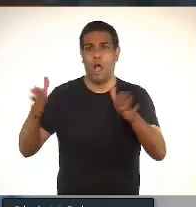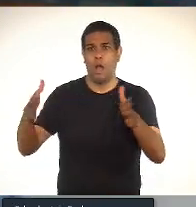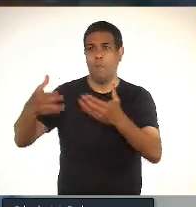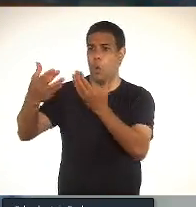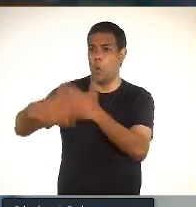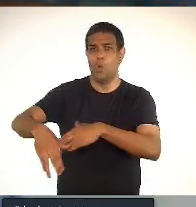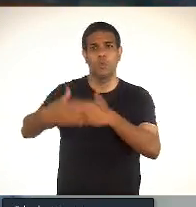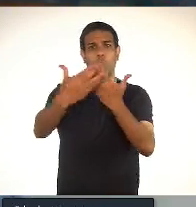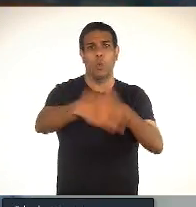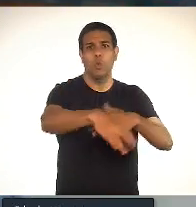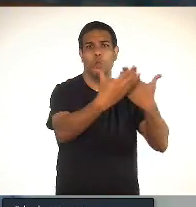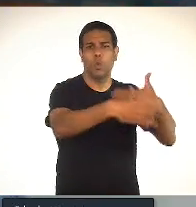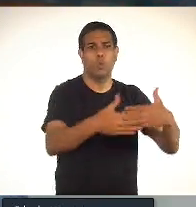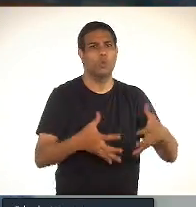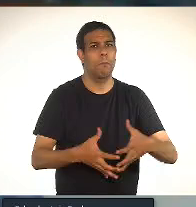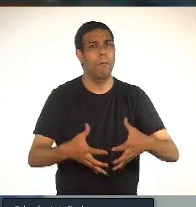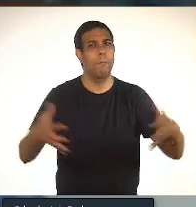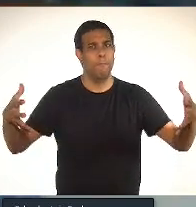concurso,